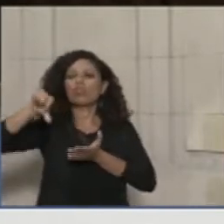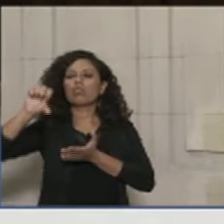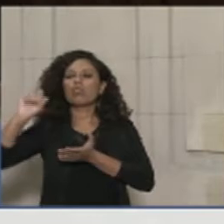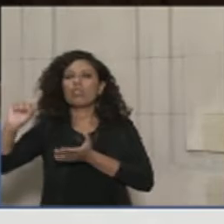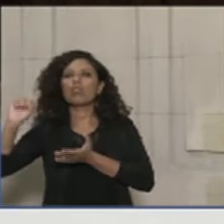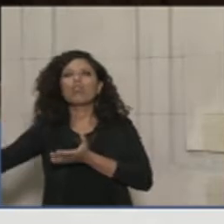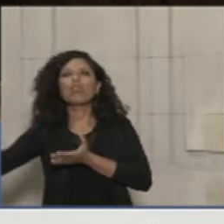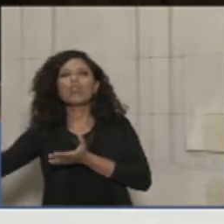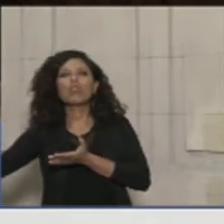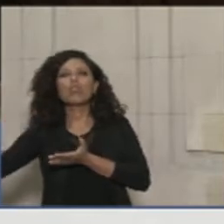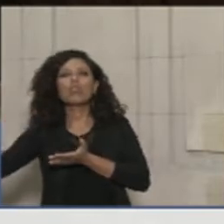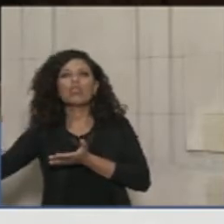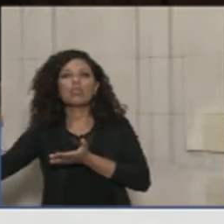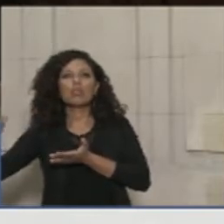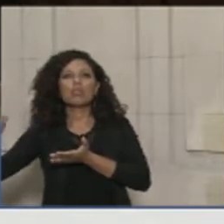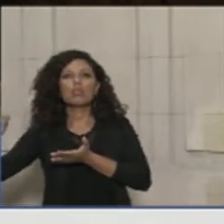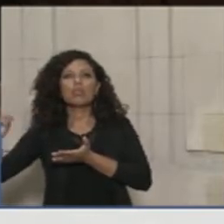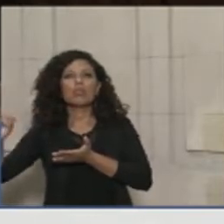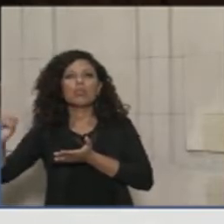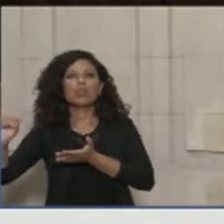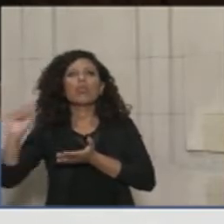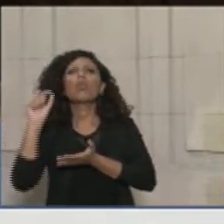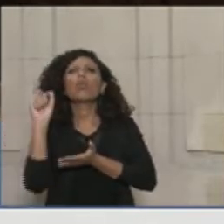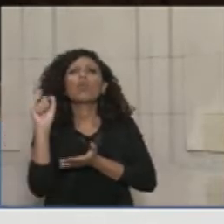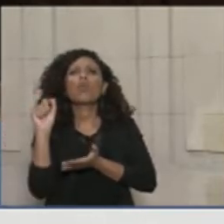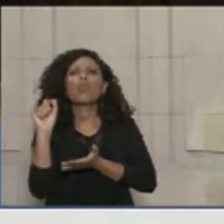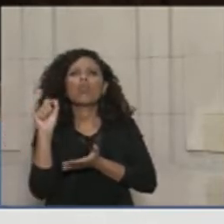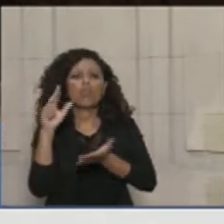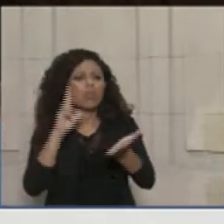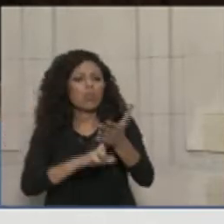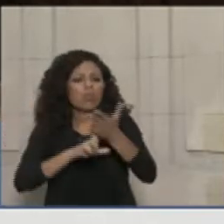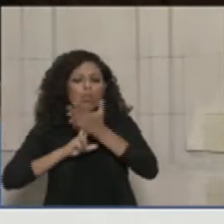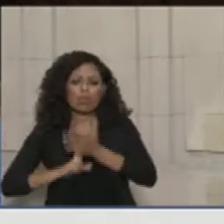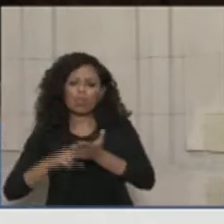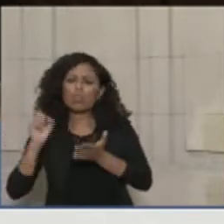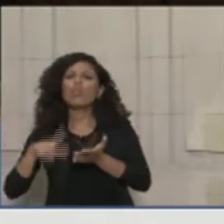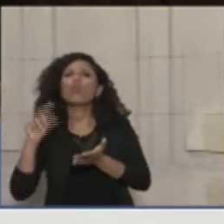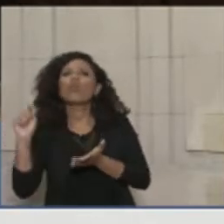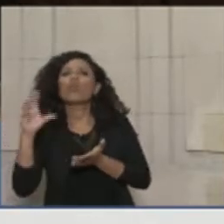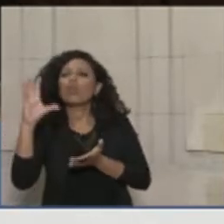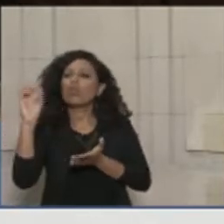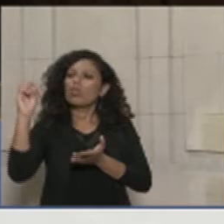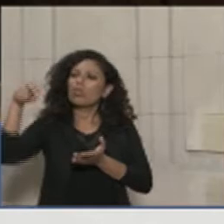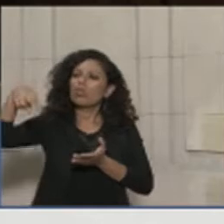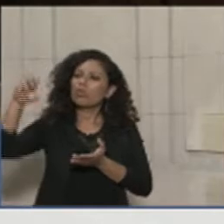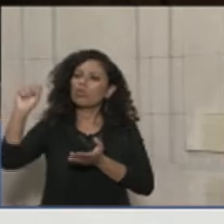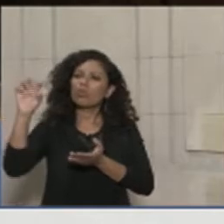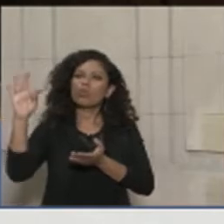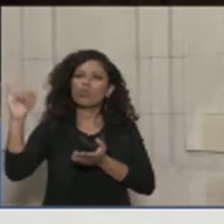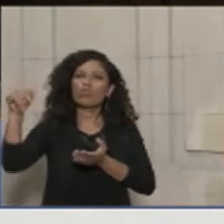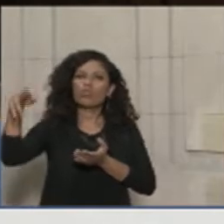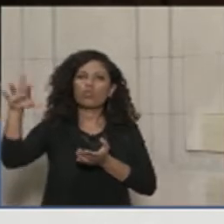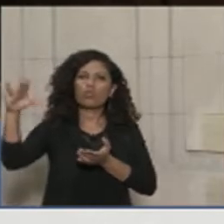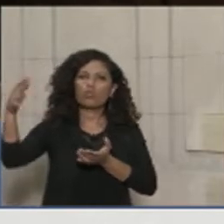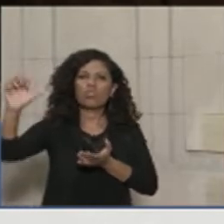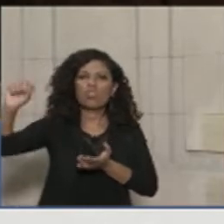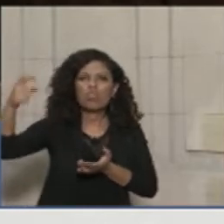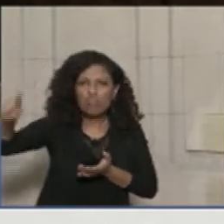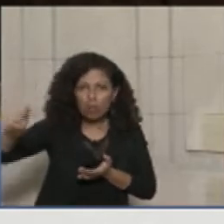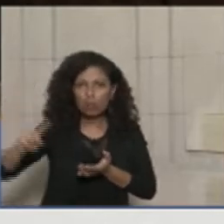Então, queria deixar aqui de forma clara a nossa posição de repúdio a